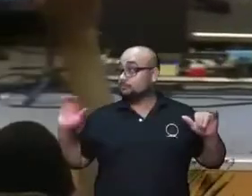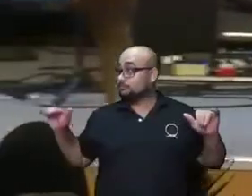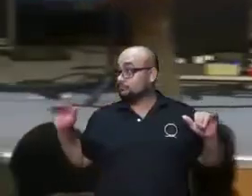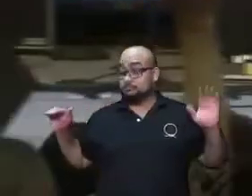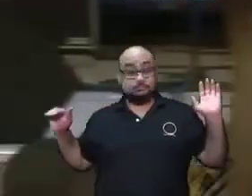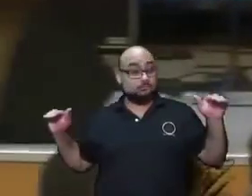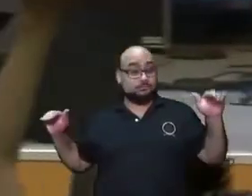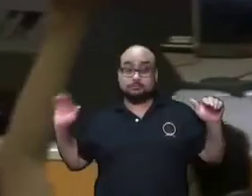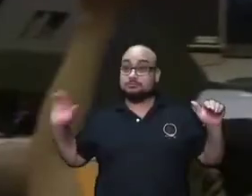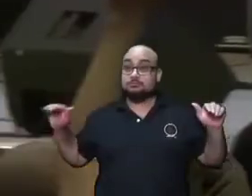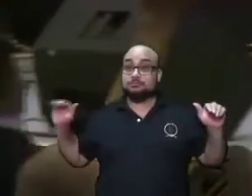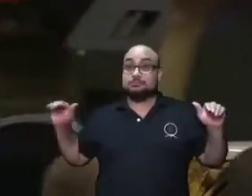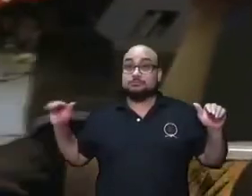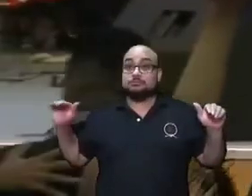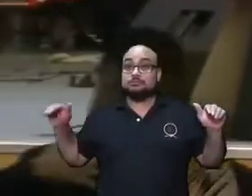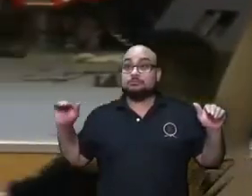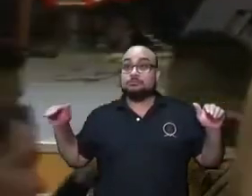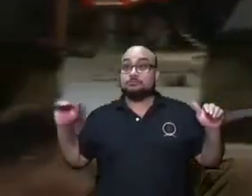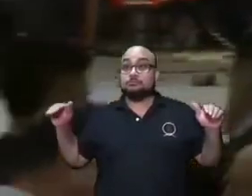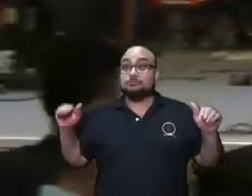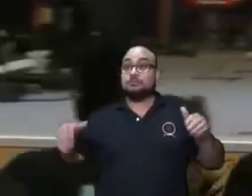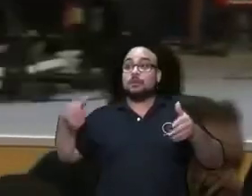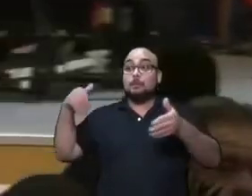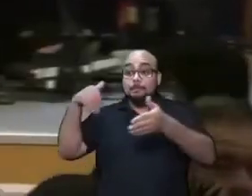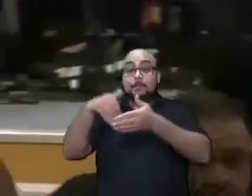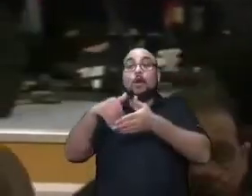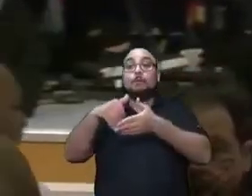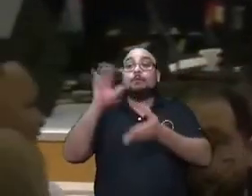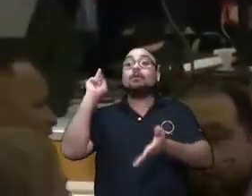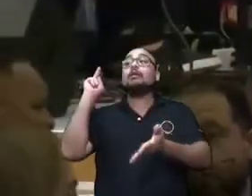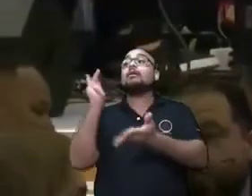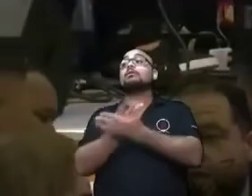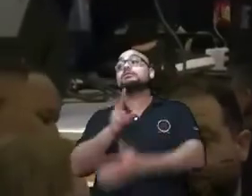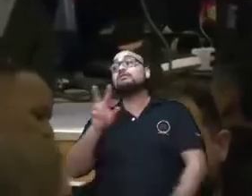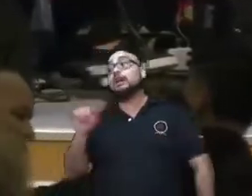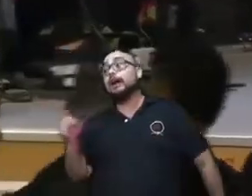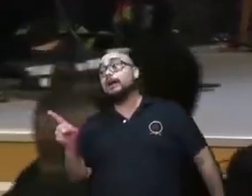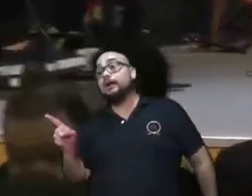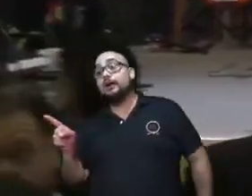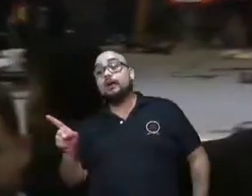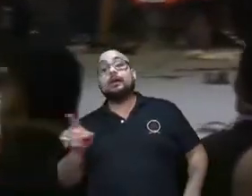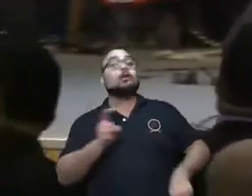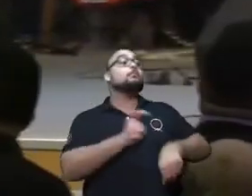a sua vez chegou, a sua vez chegou, a sua vez chegou.